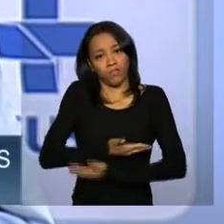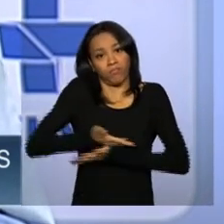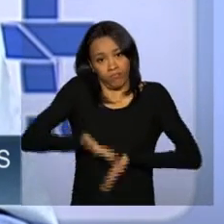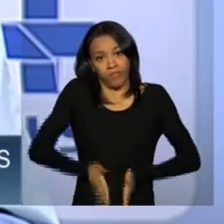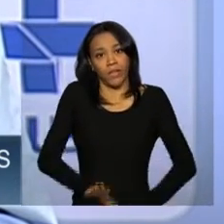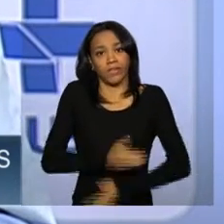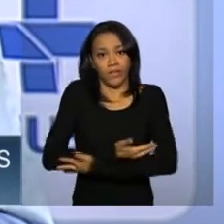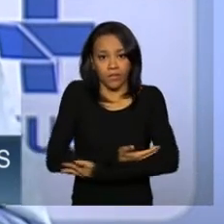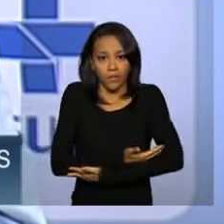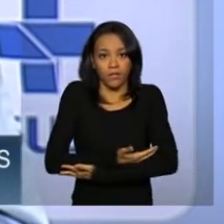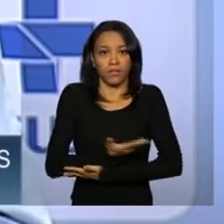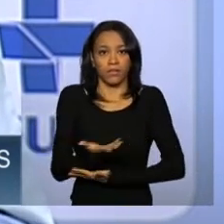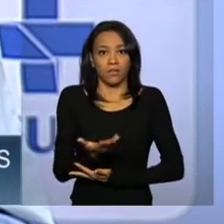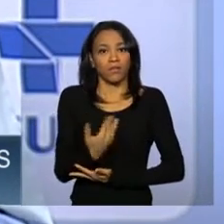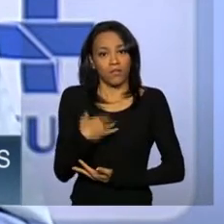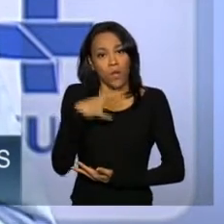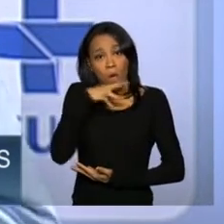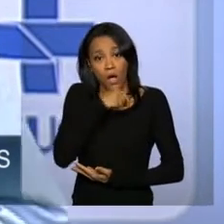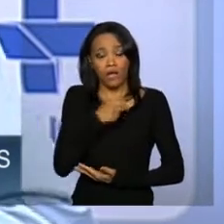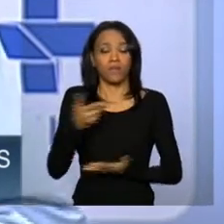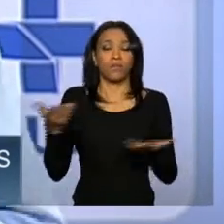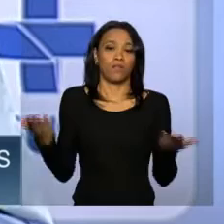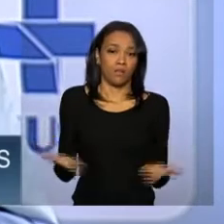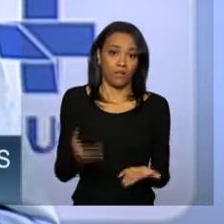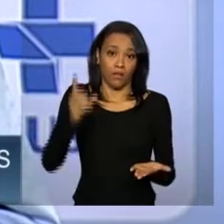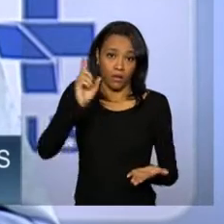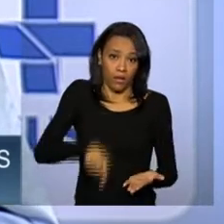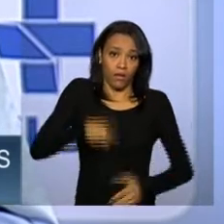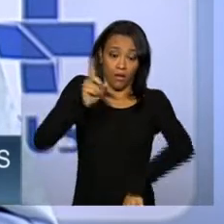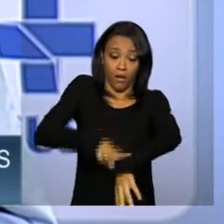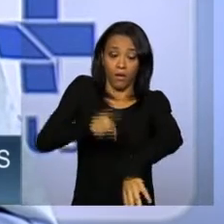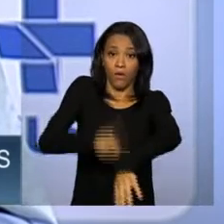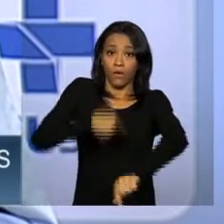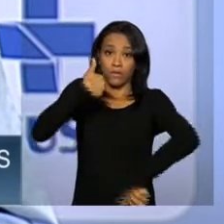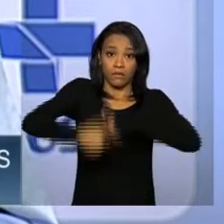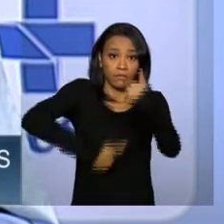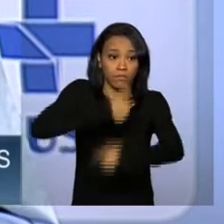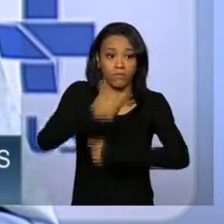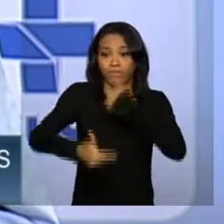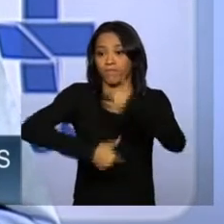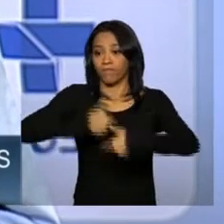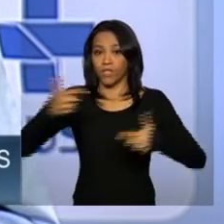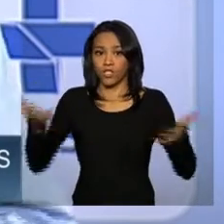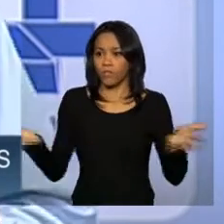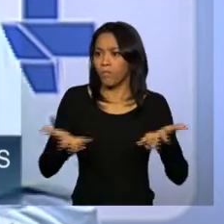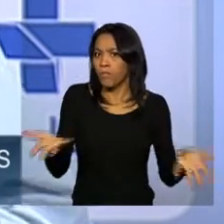nasceram. Acho que este é o momento. Nós estamos com a sala